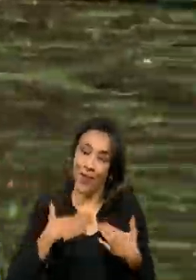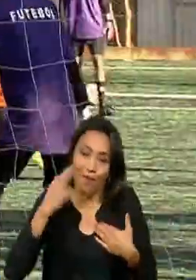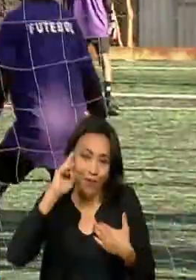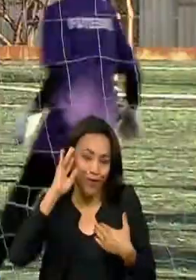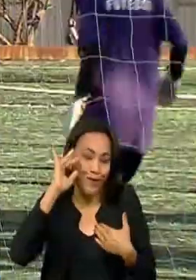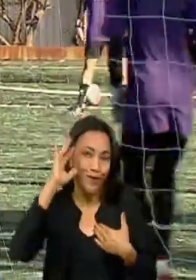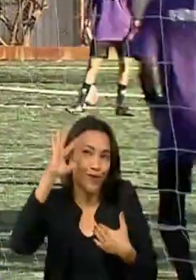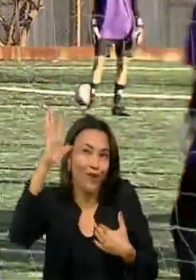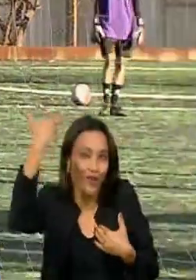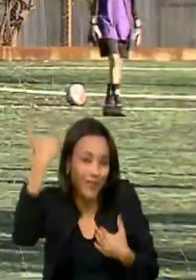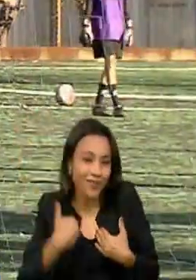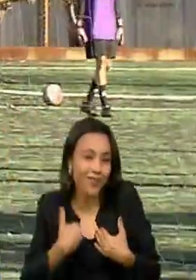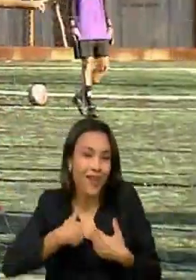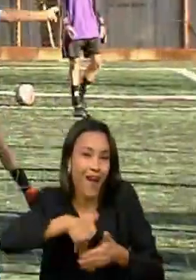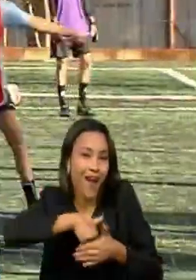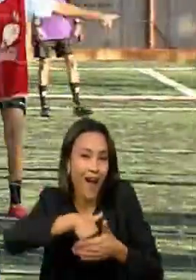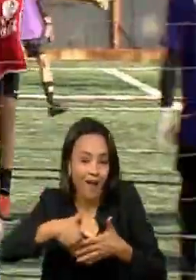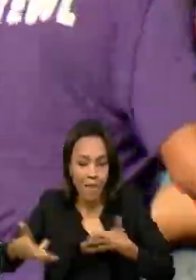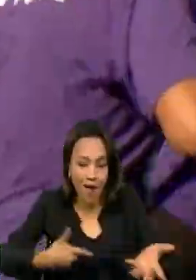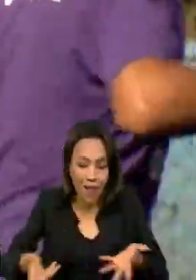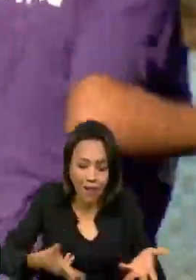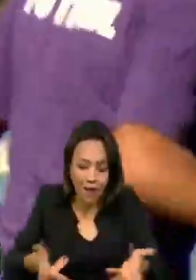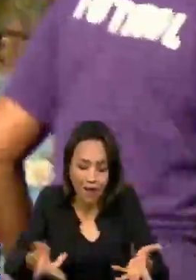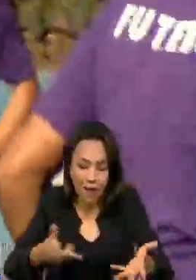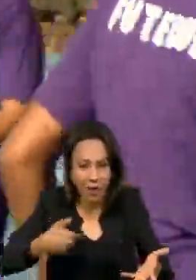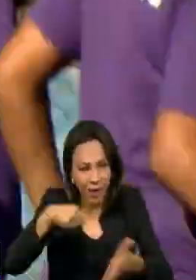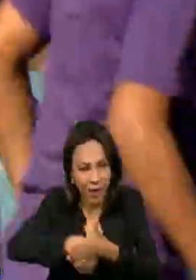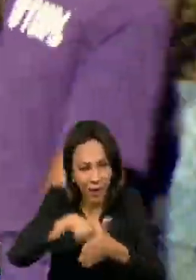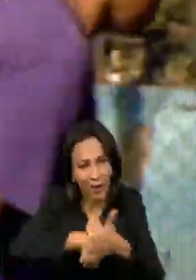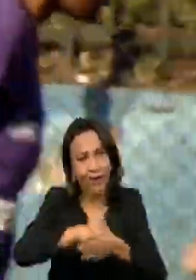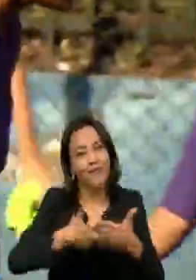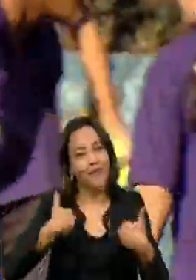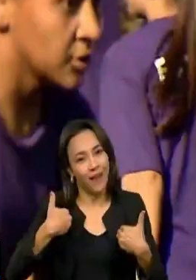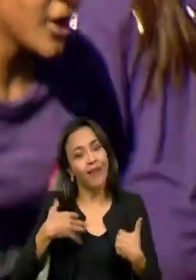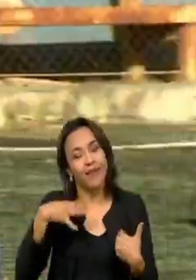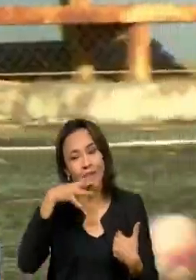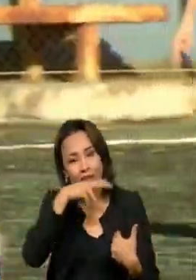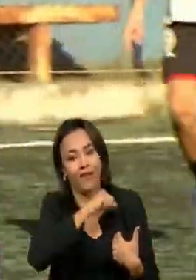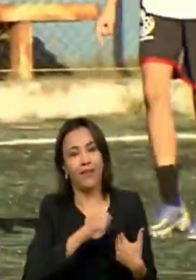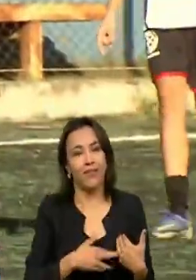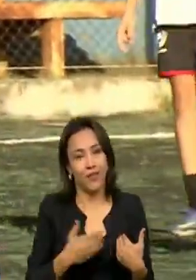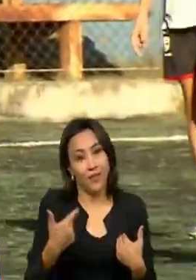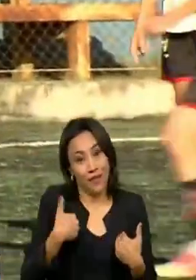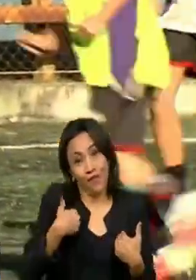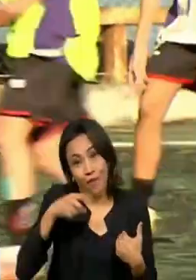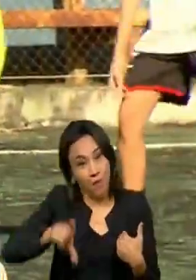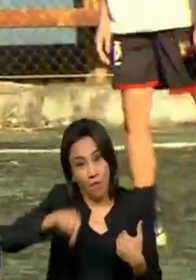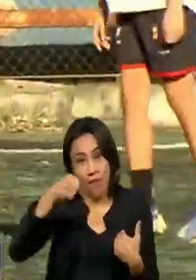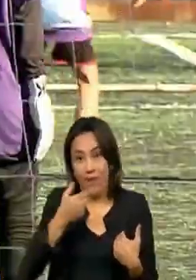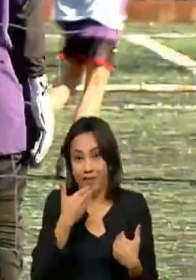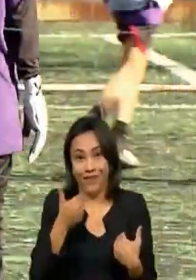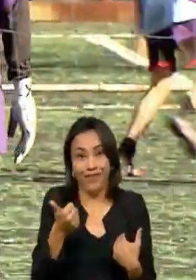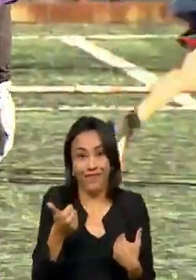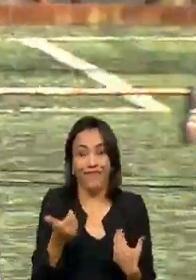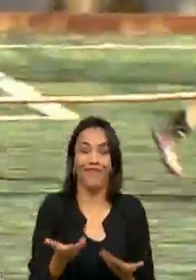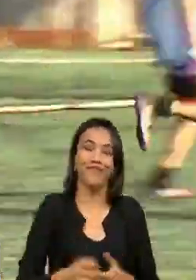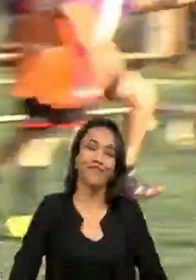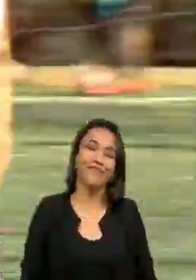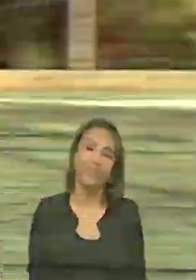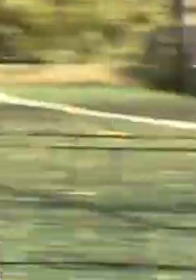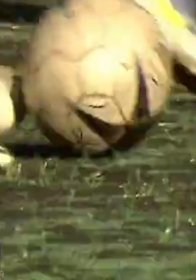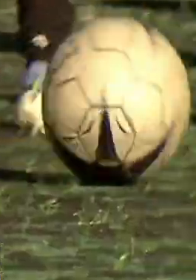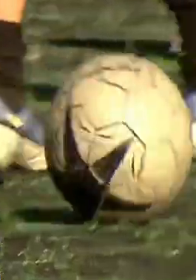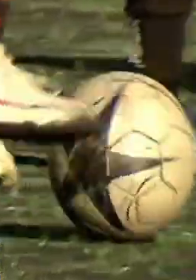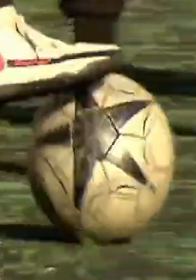ser jogadora e guerrear pros nossos sonhos, né? Batalhar por eles. Eu acho que foi uma ótima escolha.